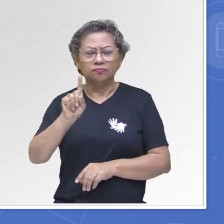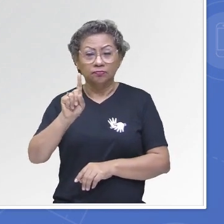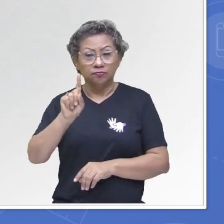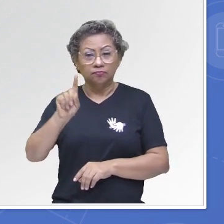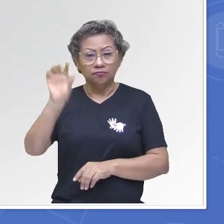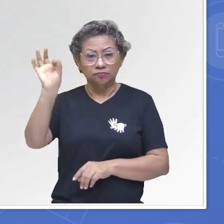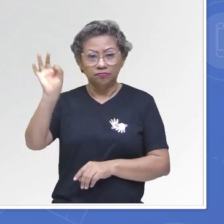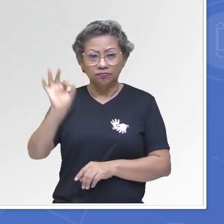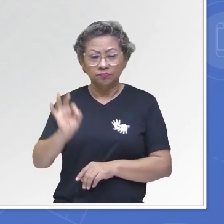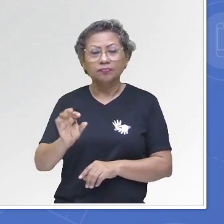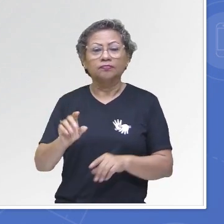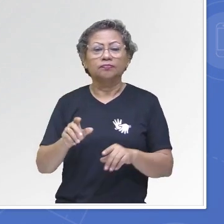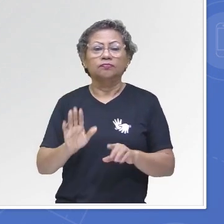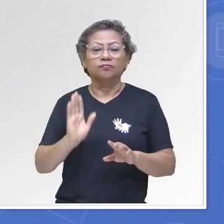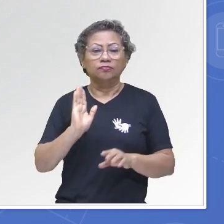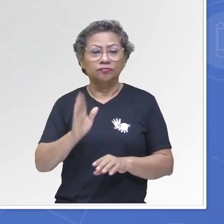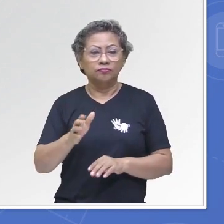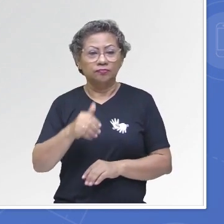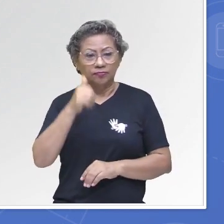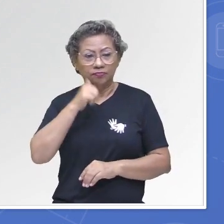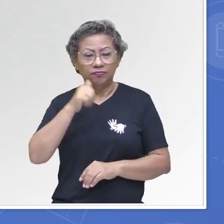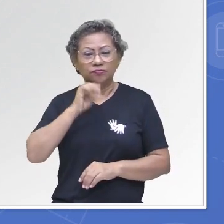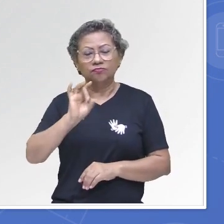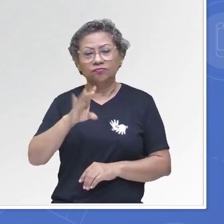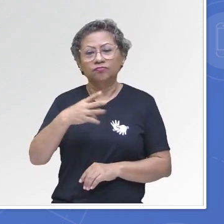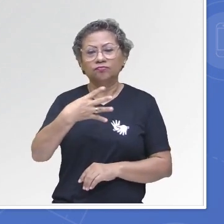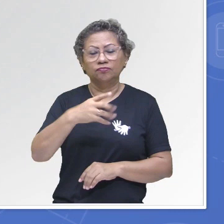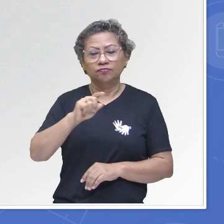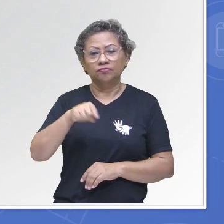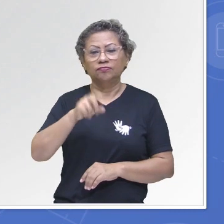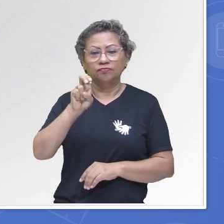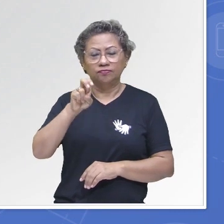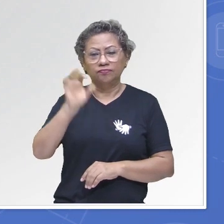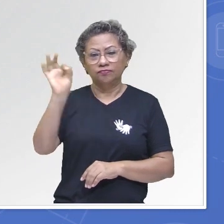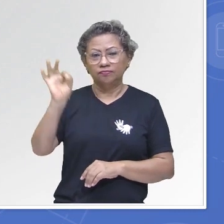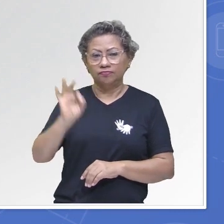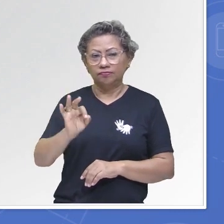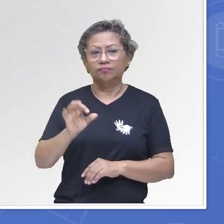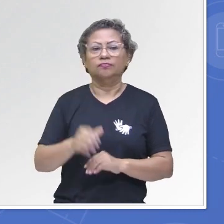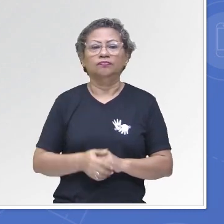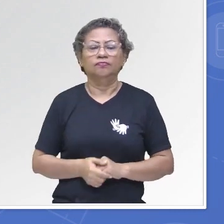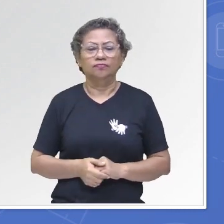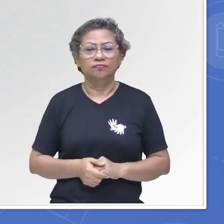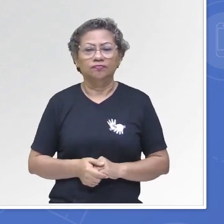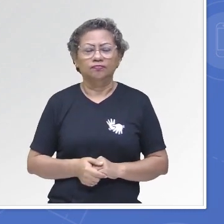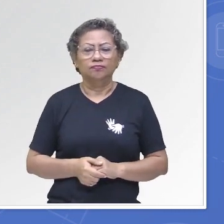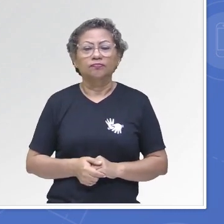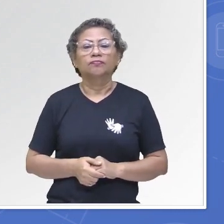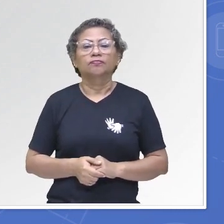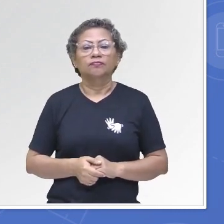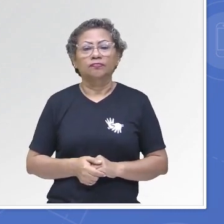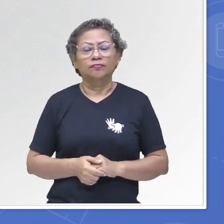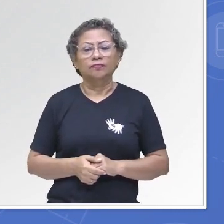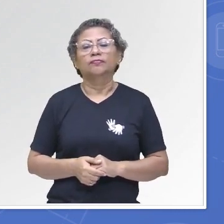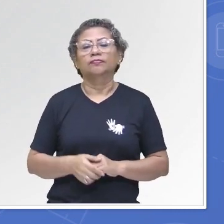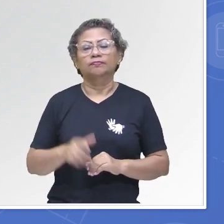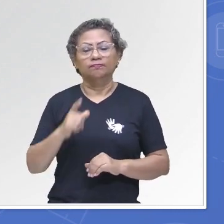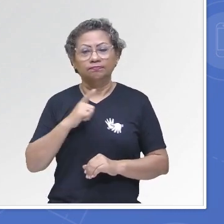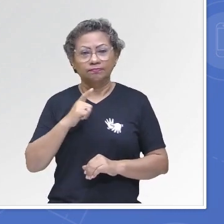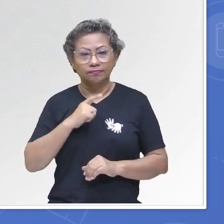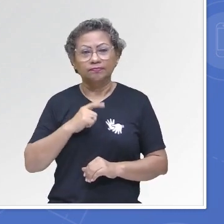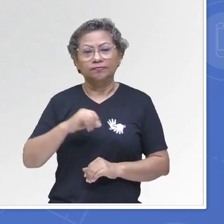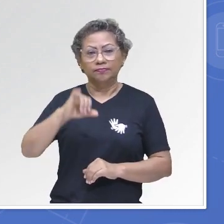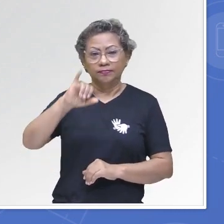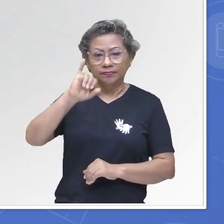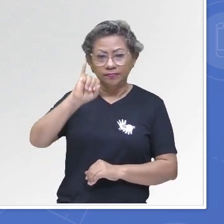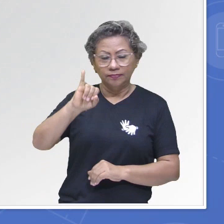1,8%. Continuando, é o que informou o Instituto Brasileiro de Geografia e Estatística,